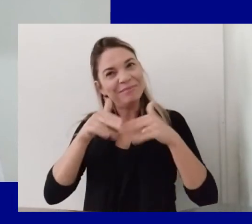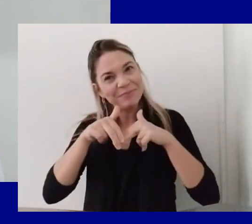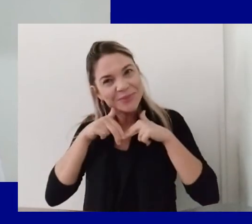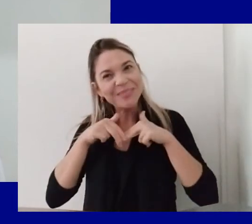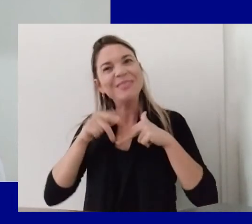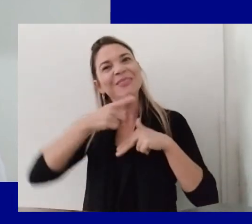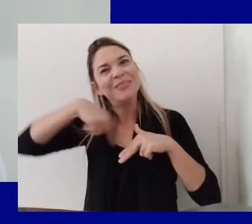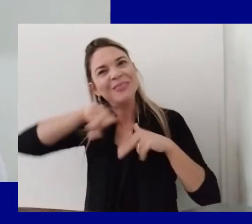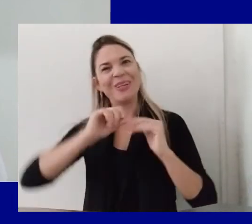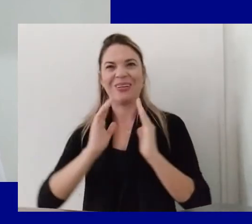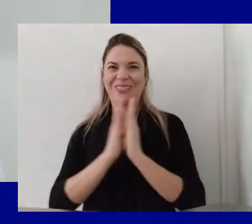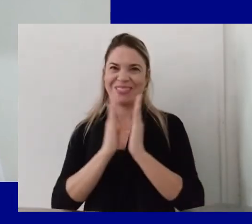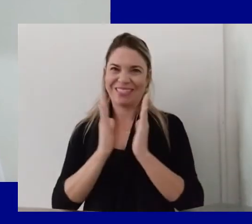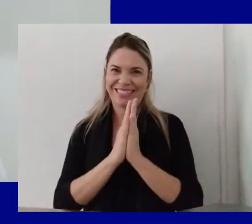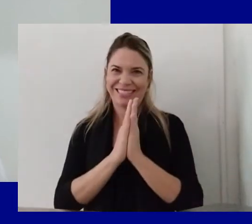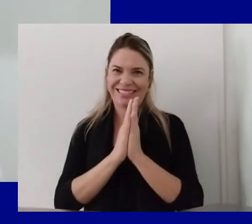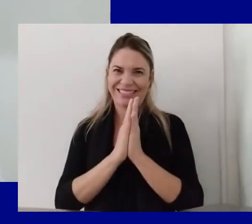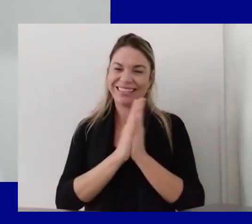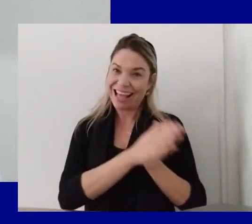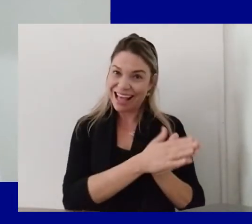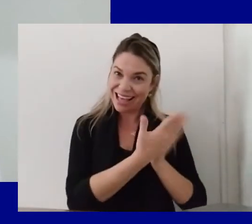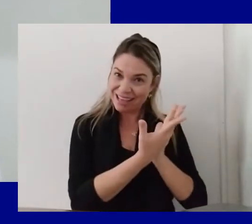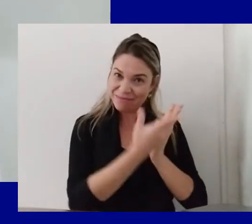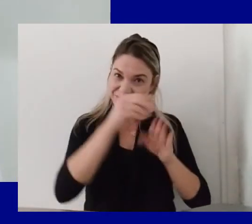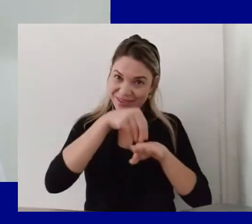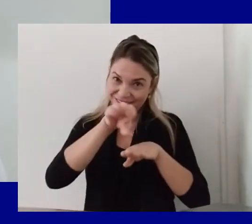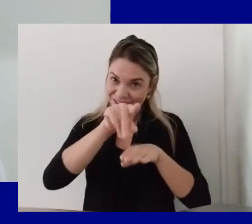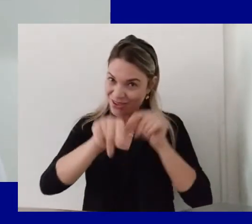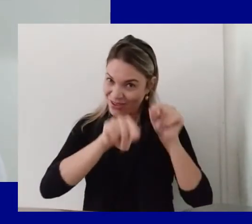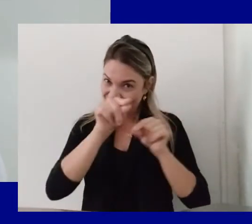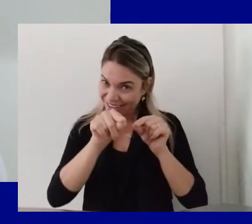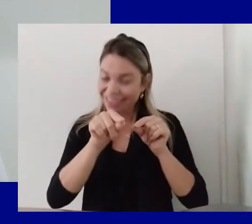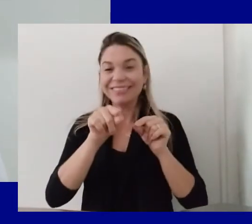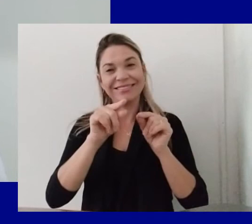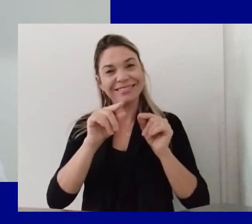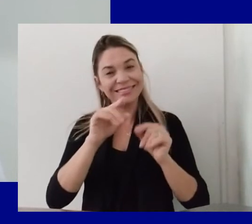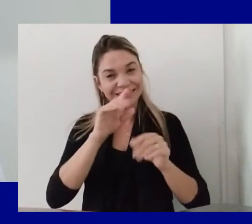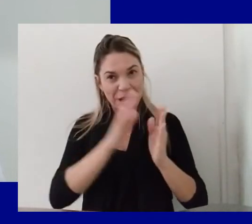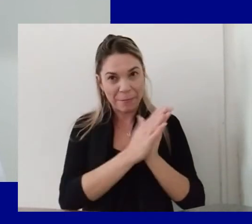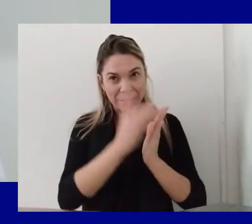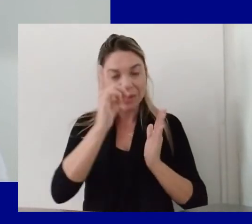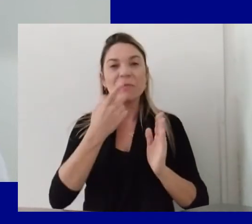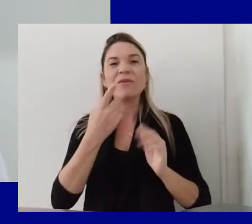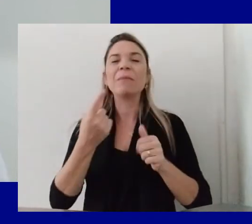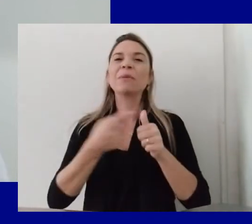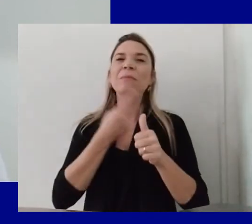isso, siga a recomendação da palavra de Deus. O apóstolo Paulo disse em 1